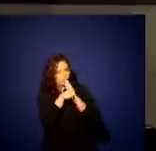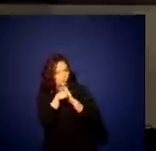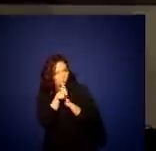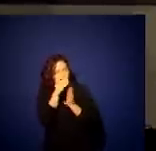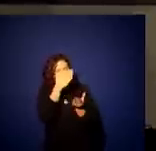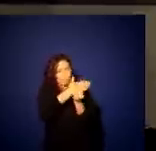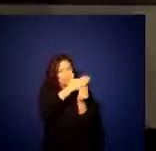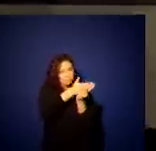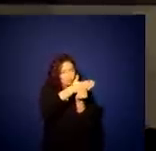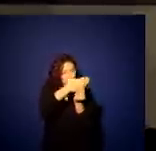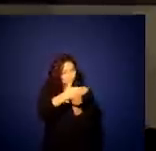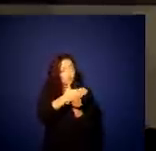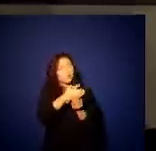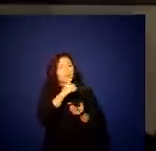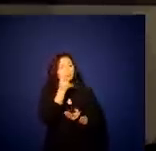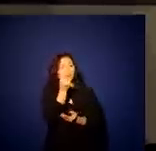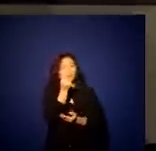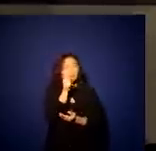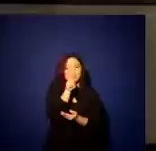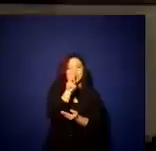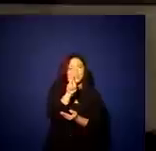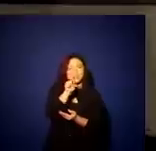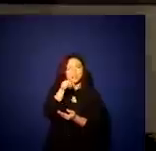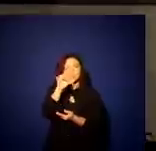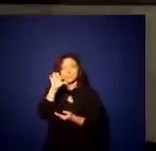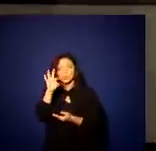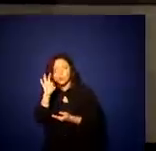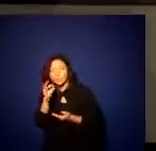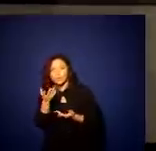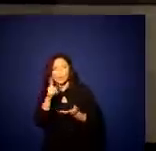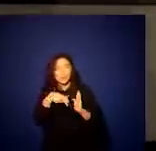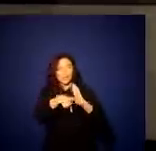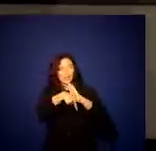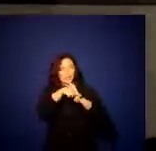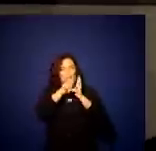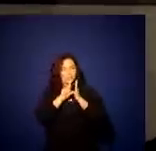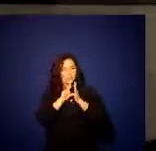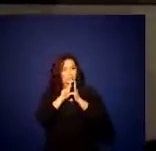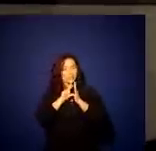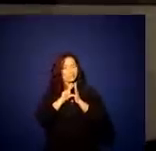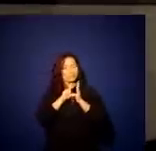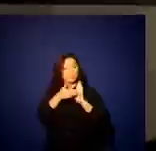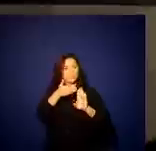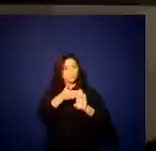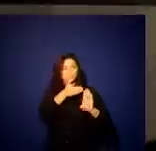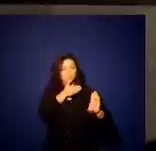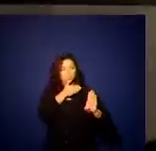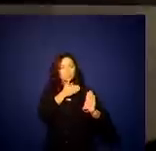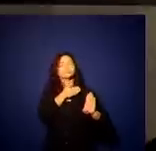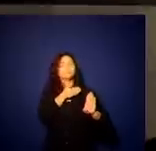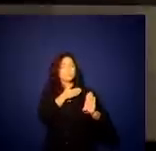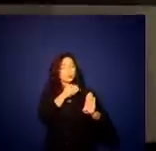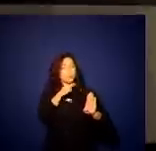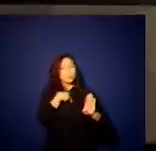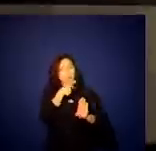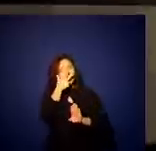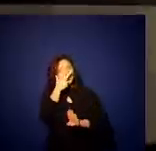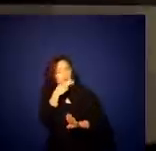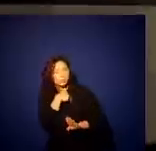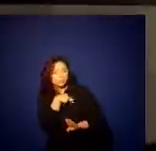de imprensa 1590 que é o antecedente para para provisionamento parece muito bem